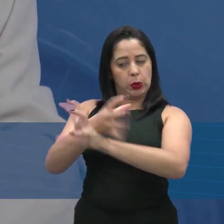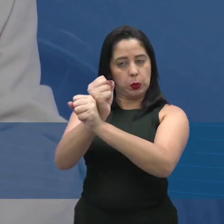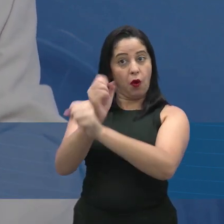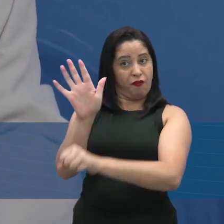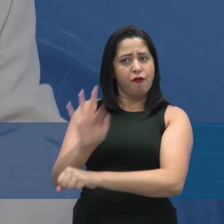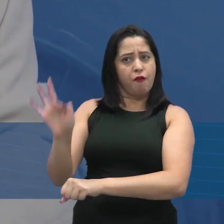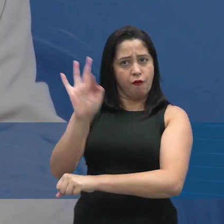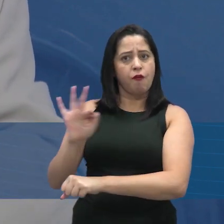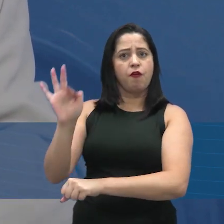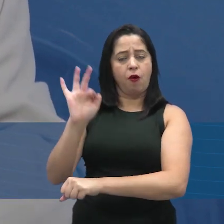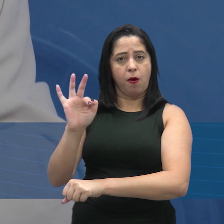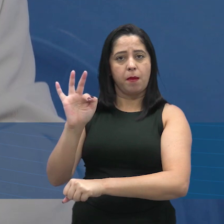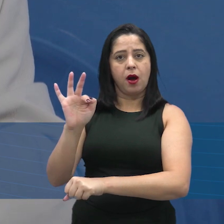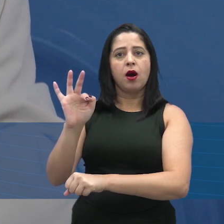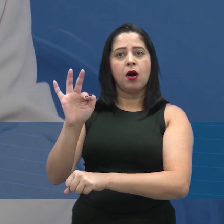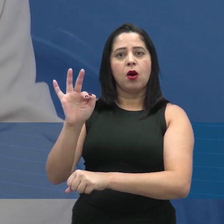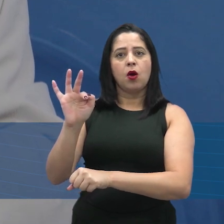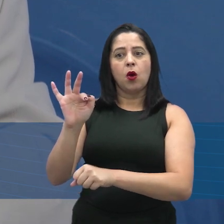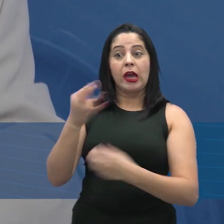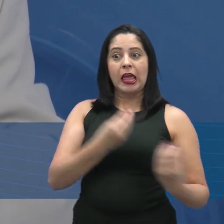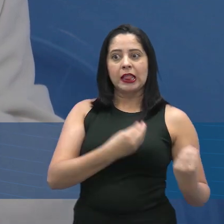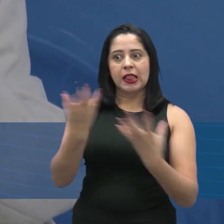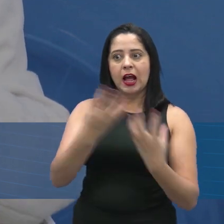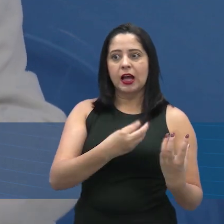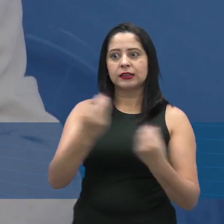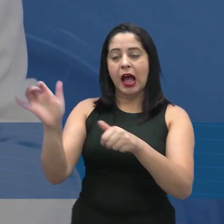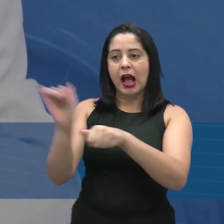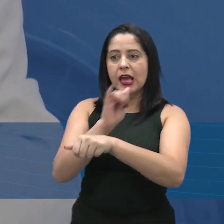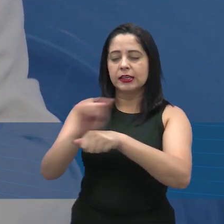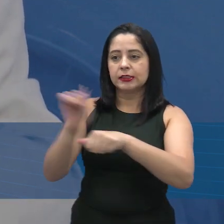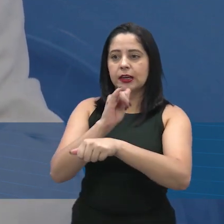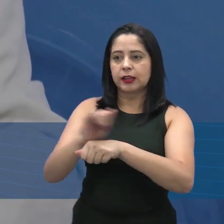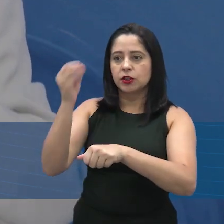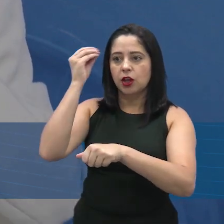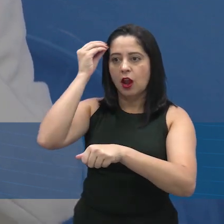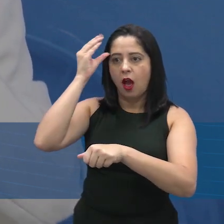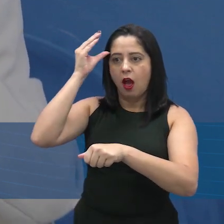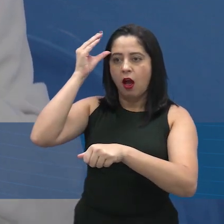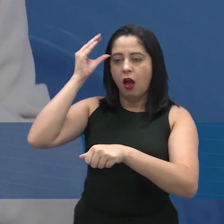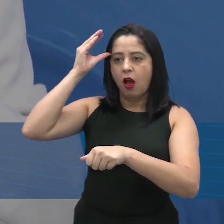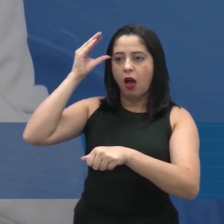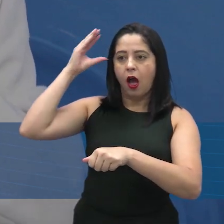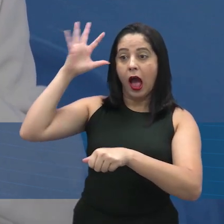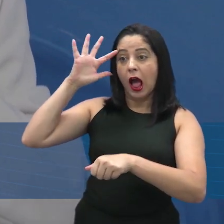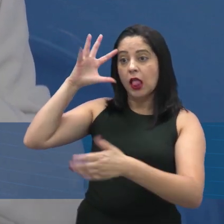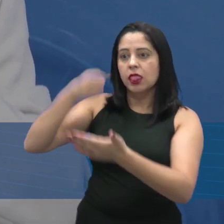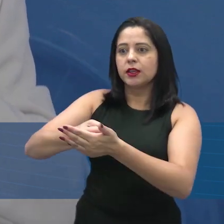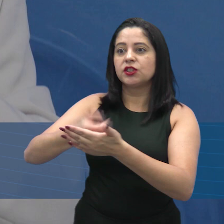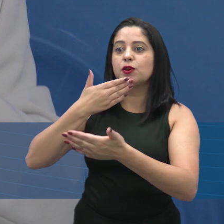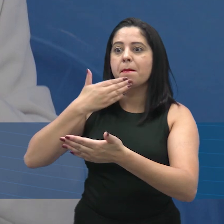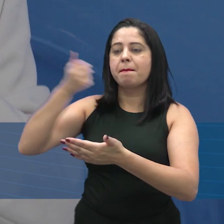pudesse nutrir aquele cidadão de ferramentas, que ele pudesse tomar melhores decisões, que ele pudesse enxergar